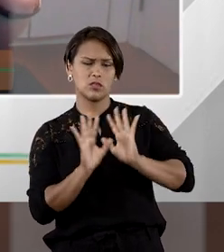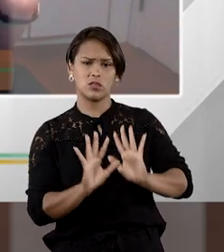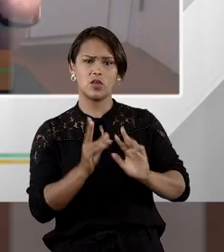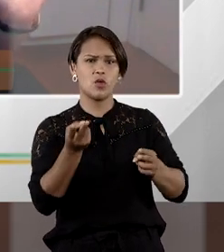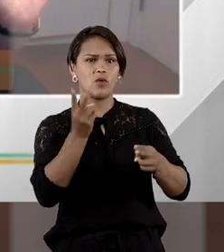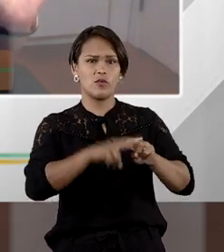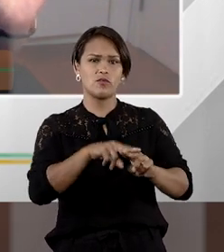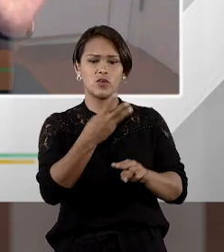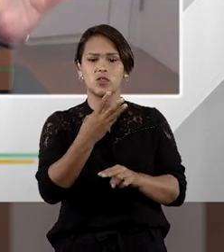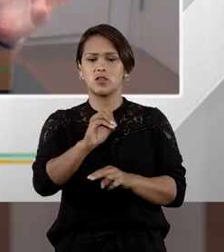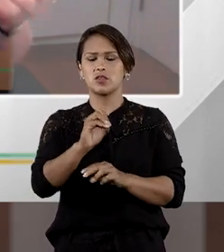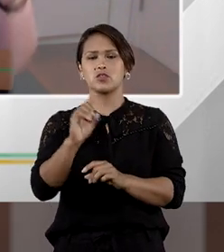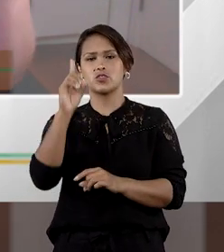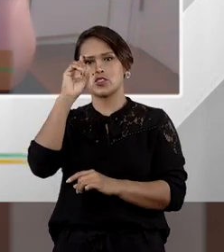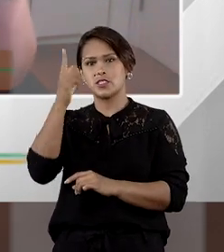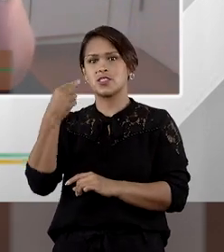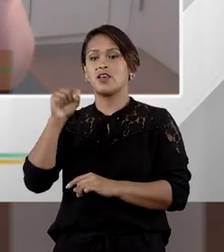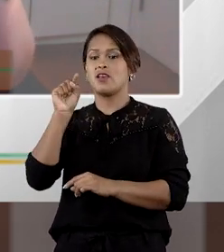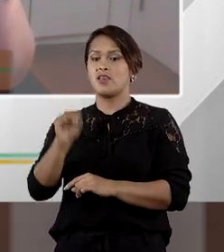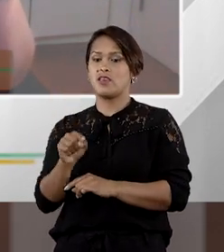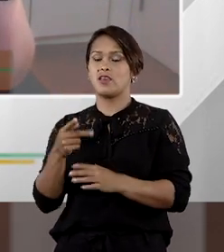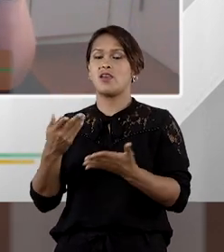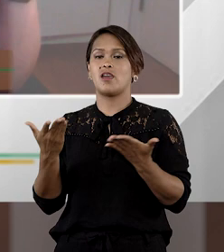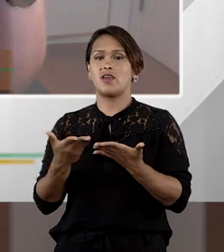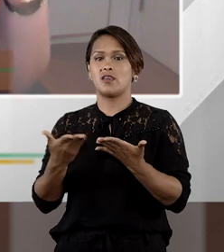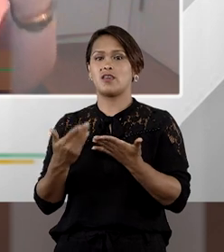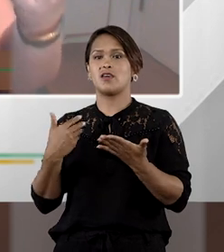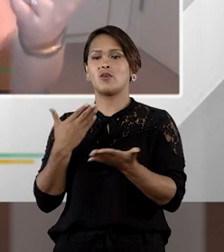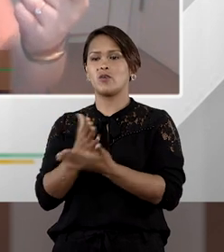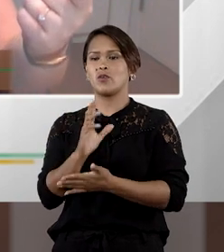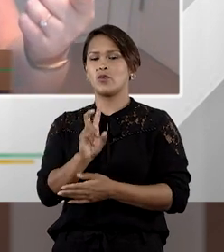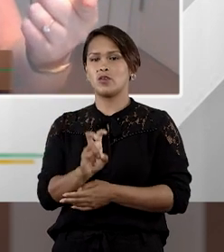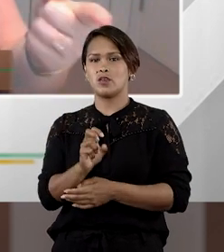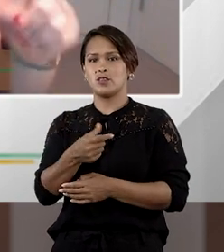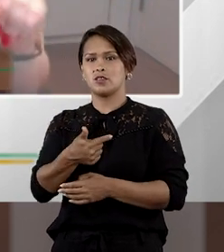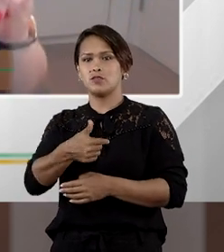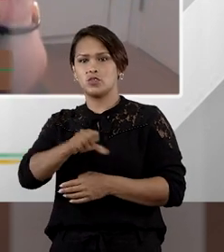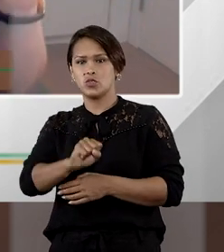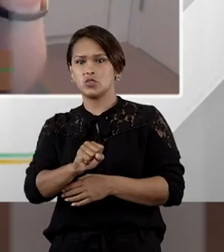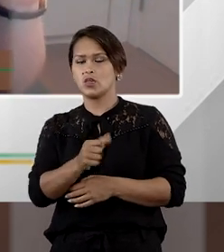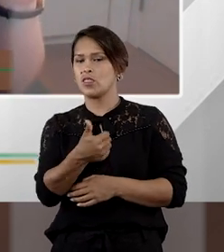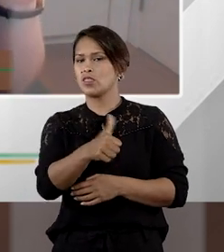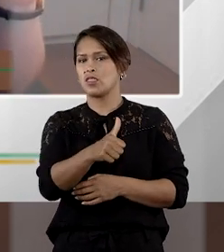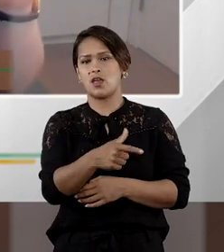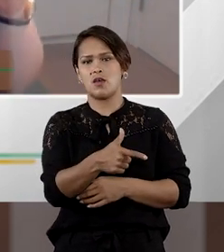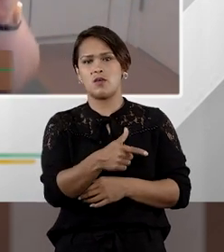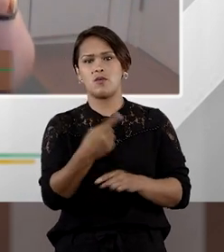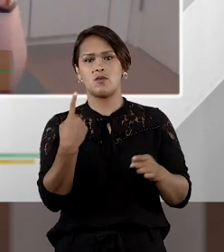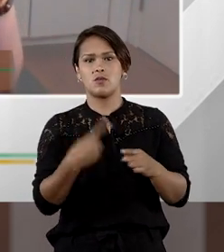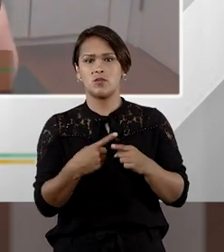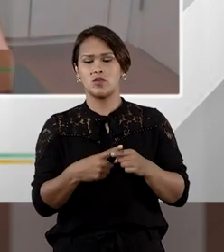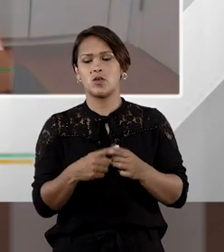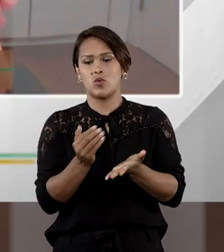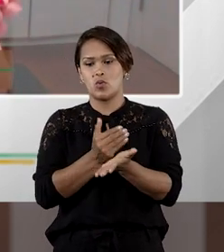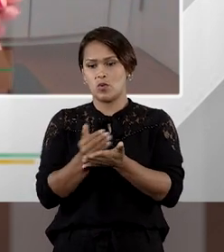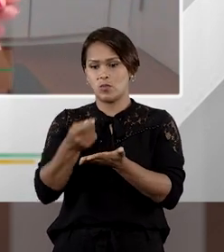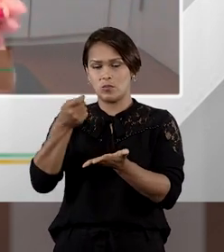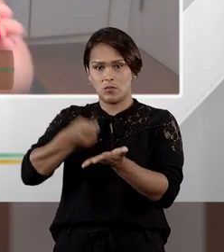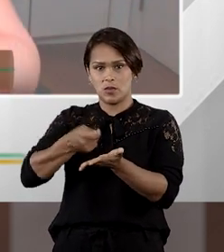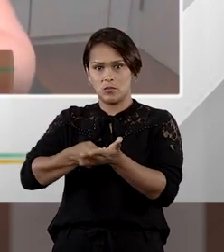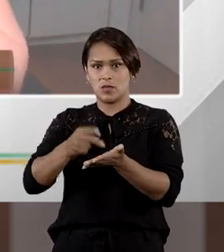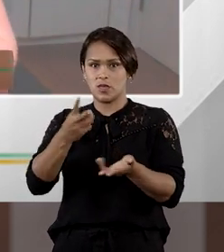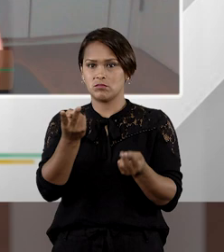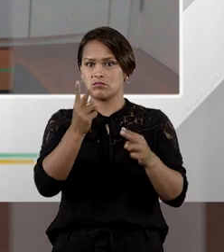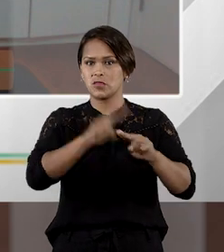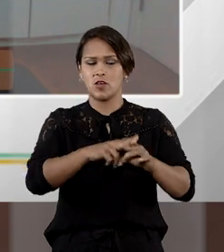precisar, eu fico 30 dias preso. E aí é o que o 528, parágrafo 5º, responde. Não adianta. O cumprimento da pena de prisão